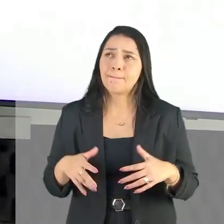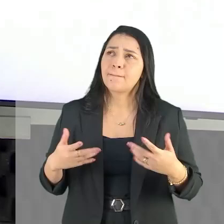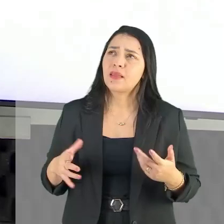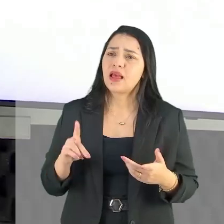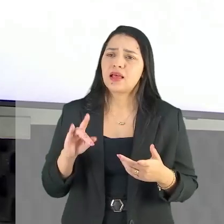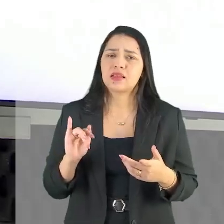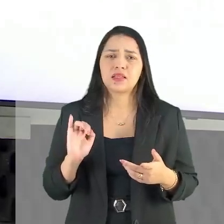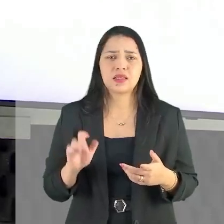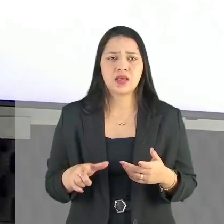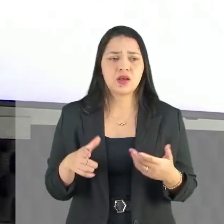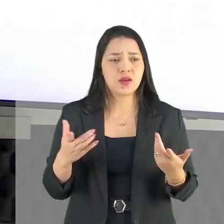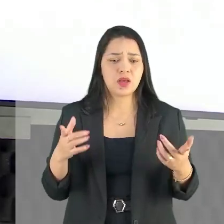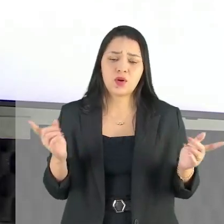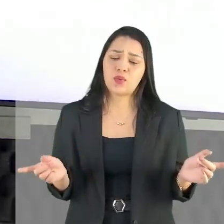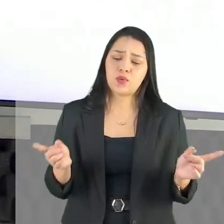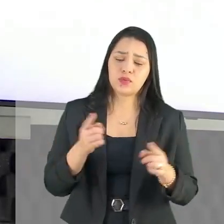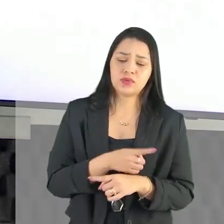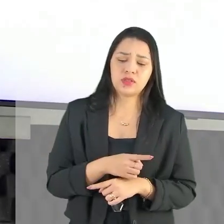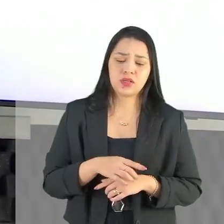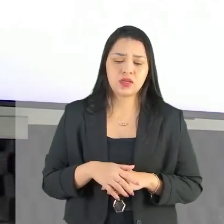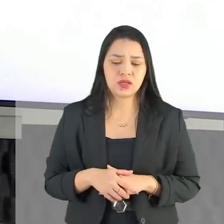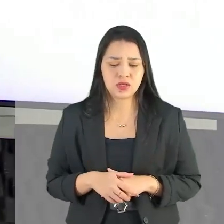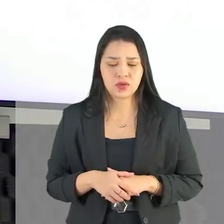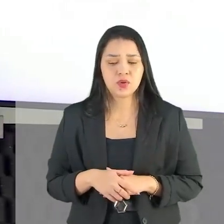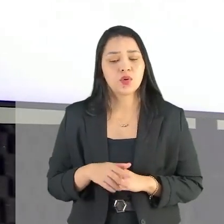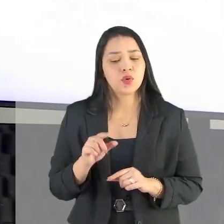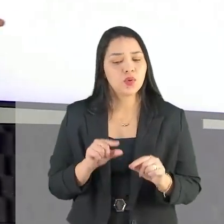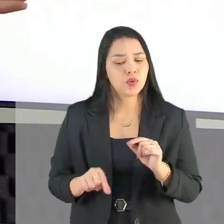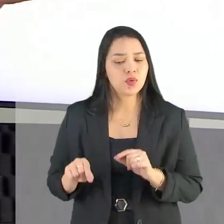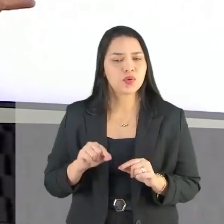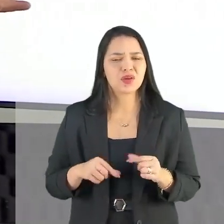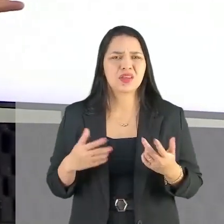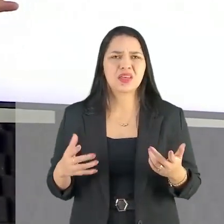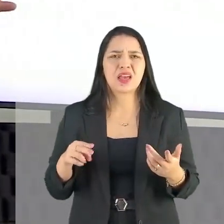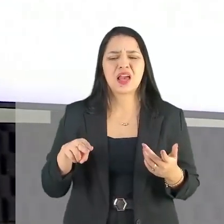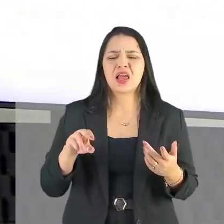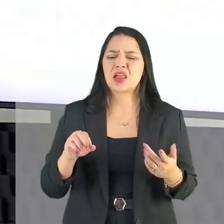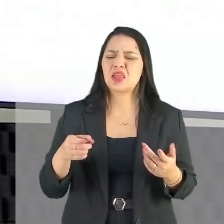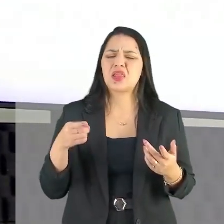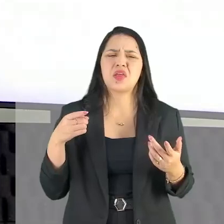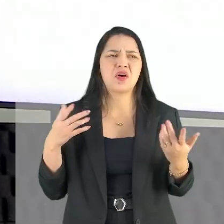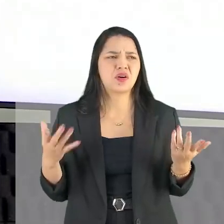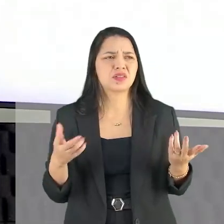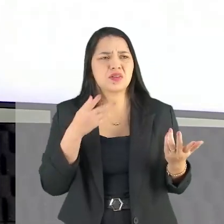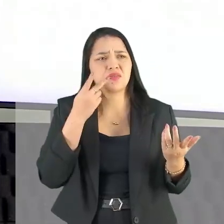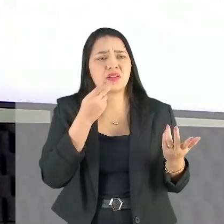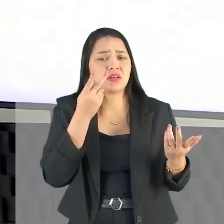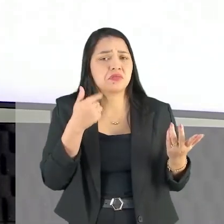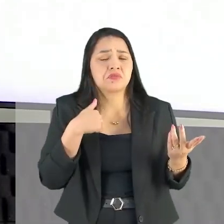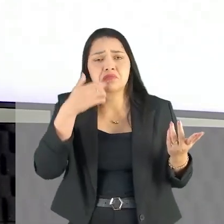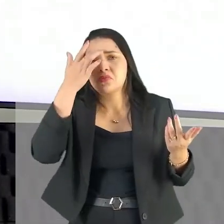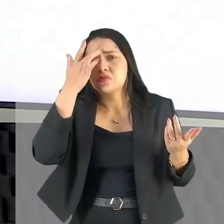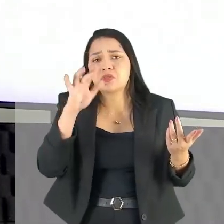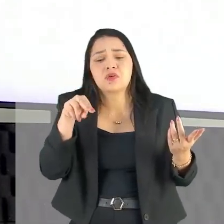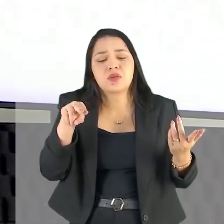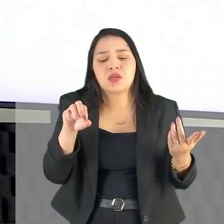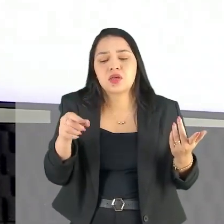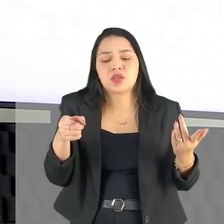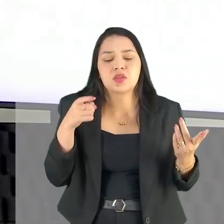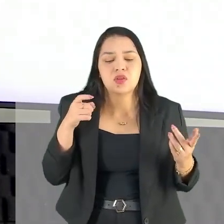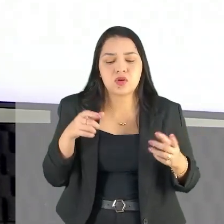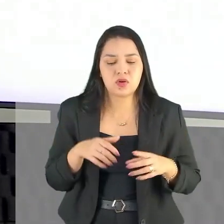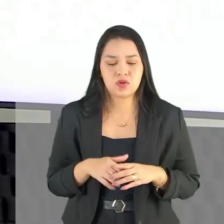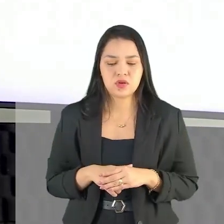Daniel, e na oxidação? É o contrário. Na oxidação, gente, o que é NOx? Eu estou falando de NOx, eu não sei nem o que é NOx.